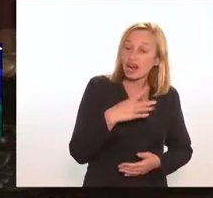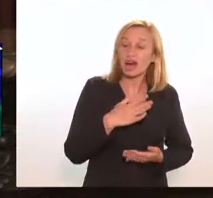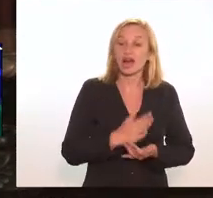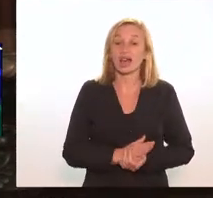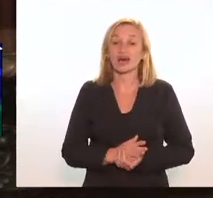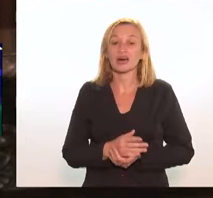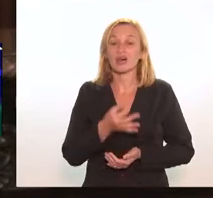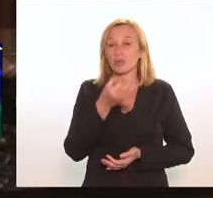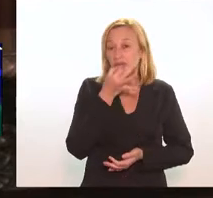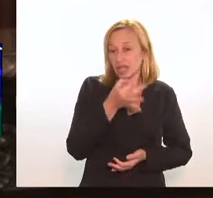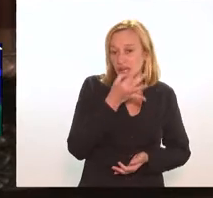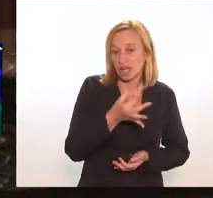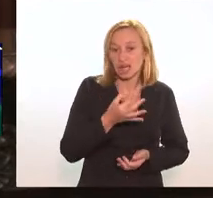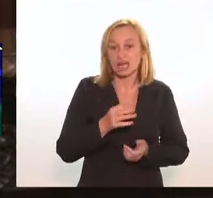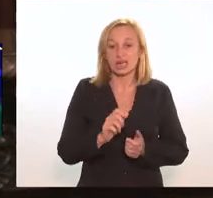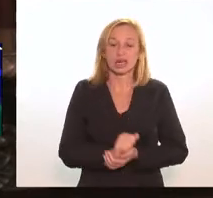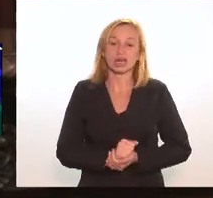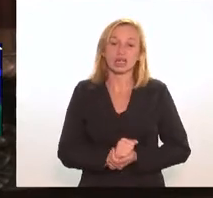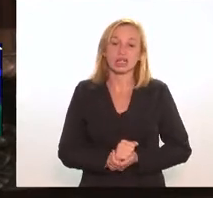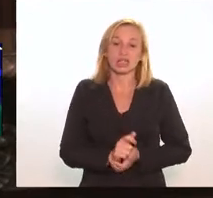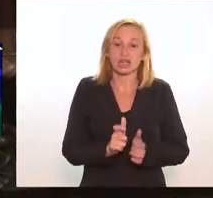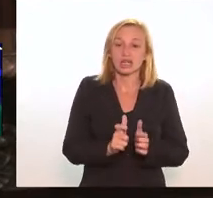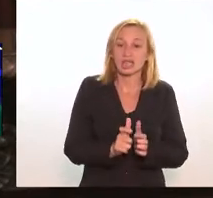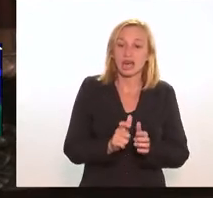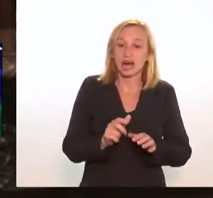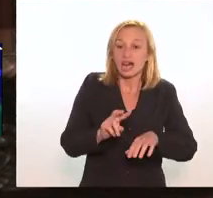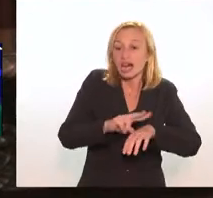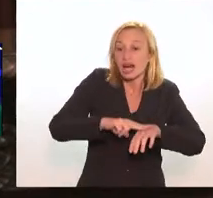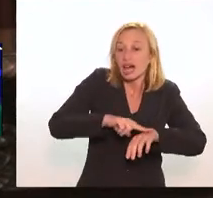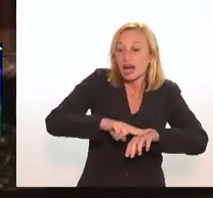argumentando, que a grama é verde.